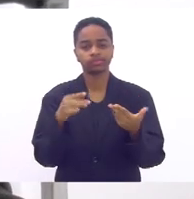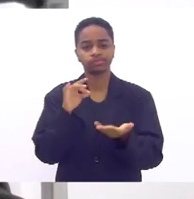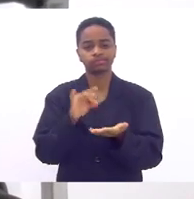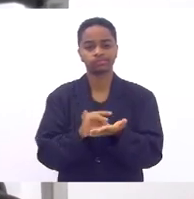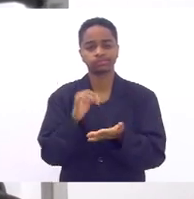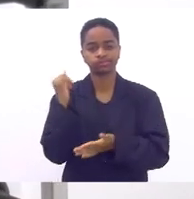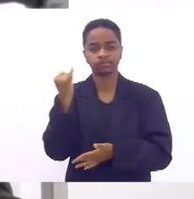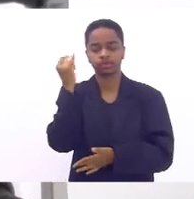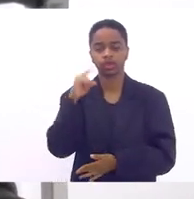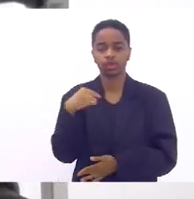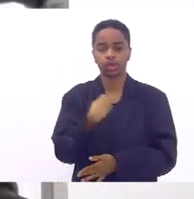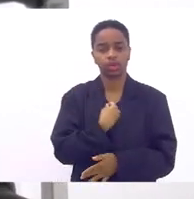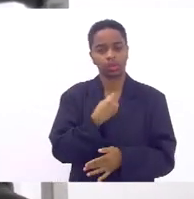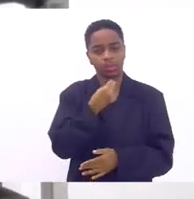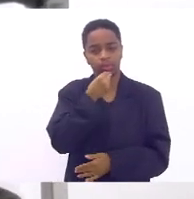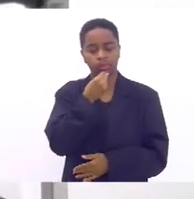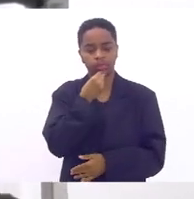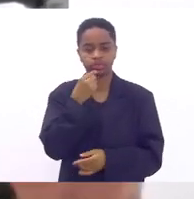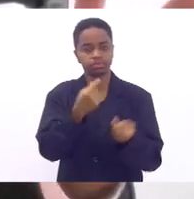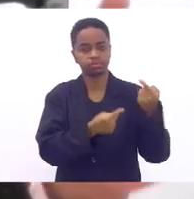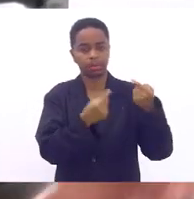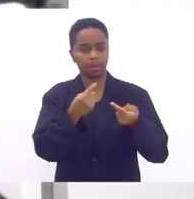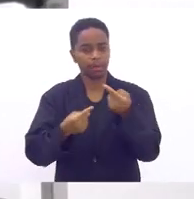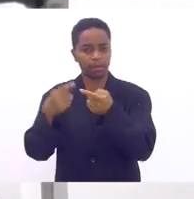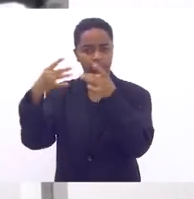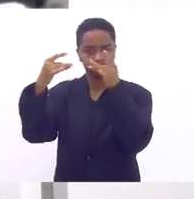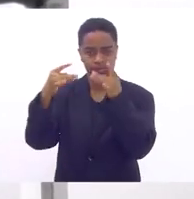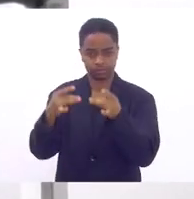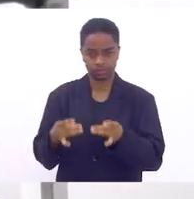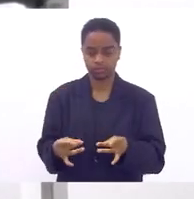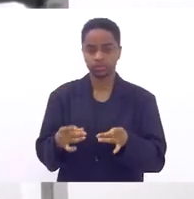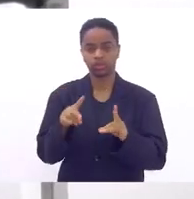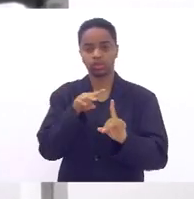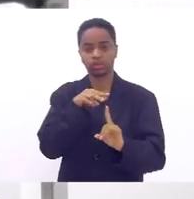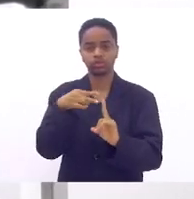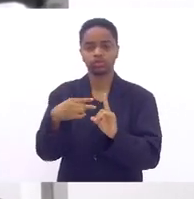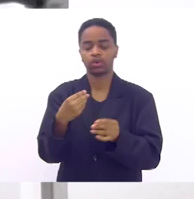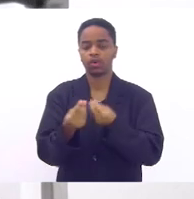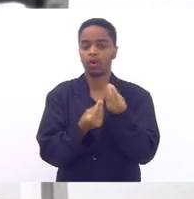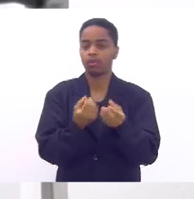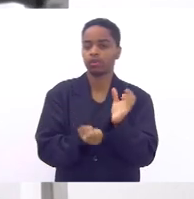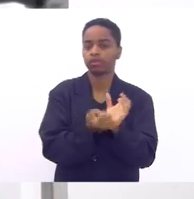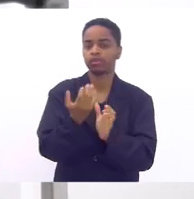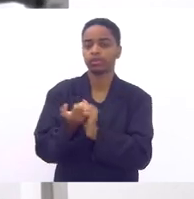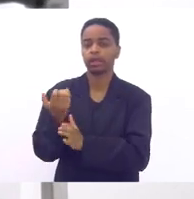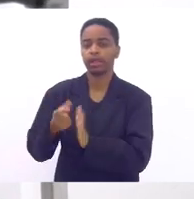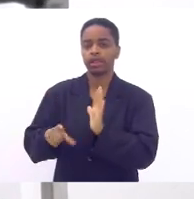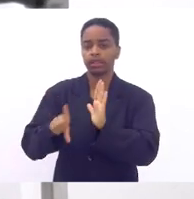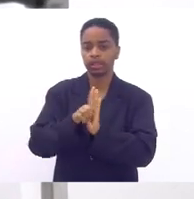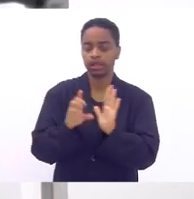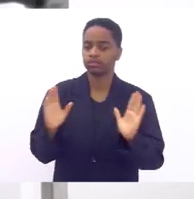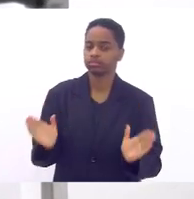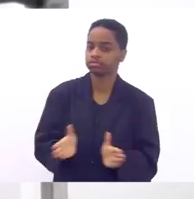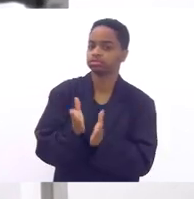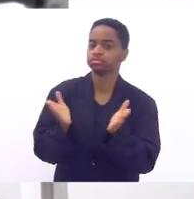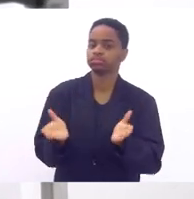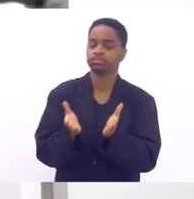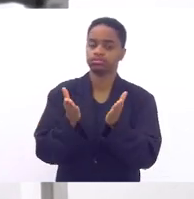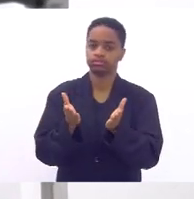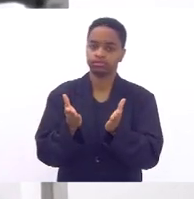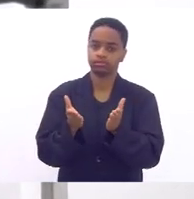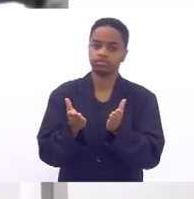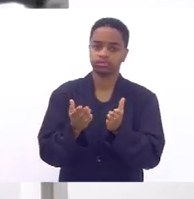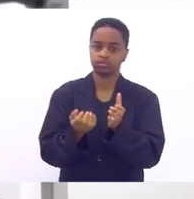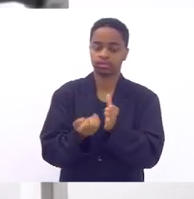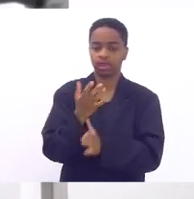do qual a gente poderia centrar uma discussão bem mais específica em do ponto de vista da produção mesmo de leis que incentive a geração de um